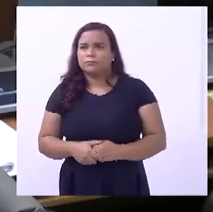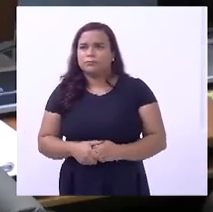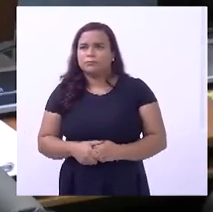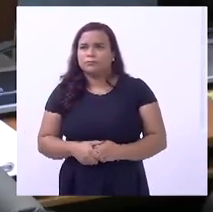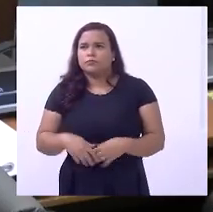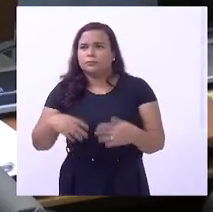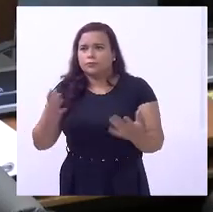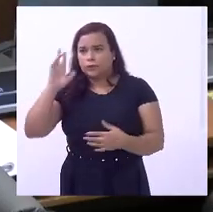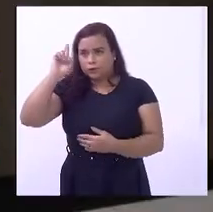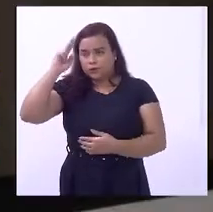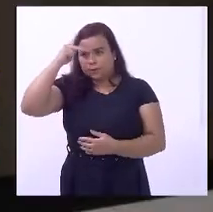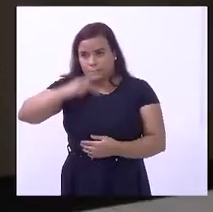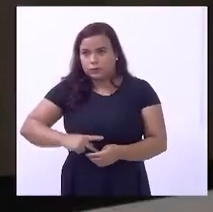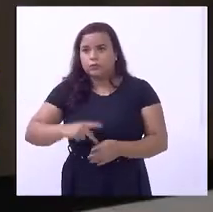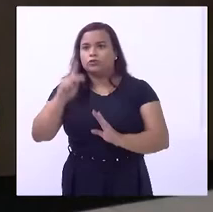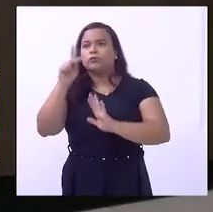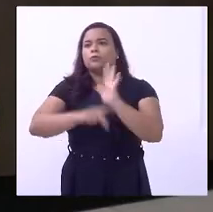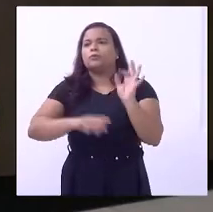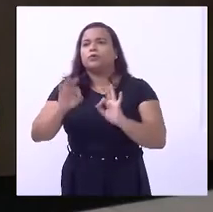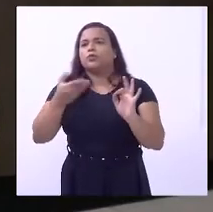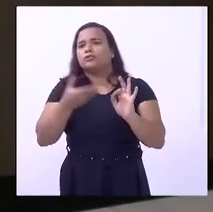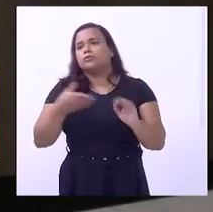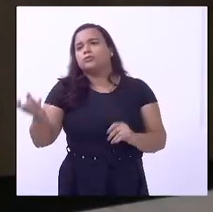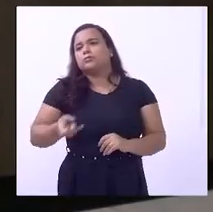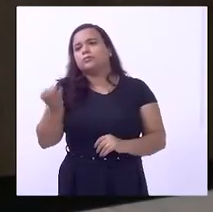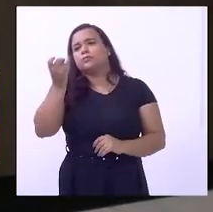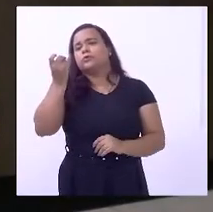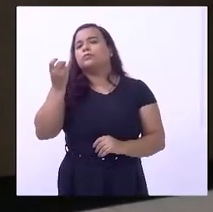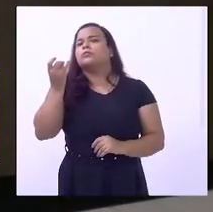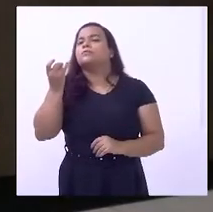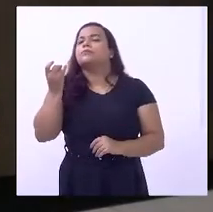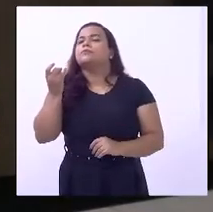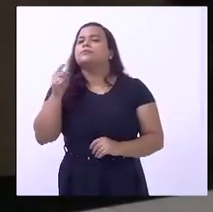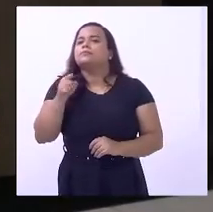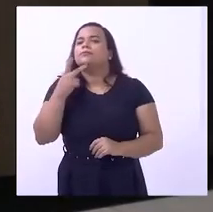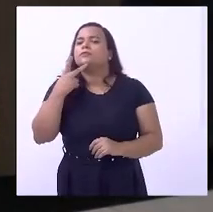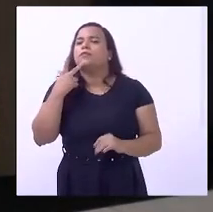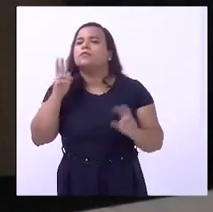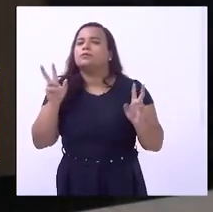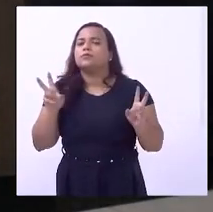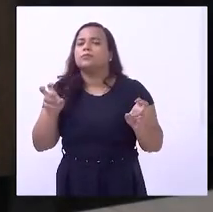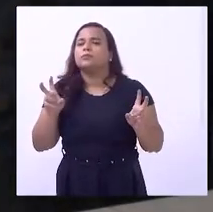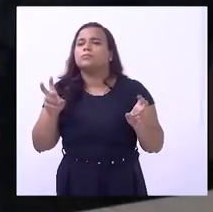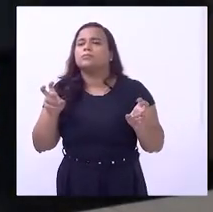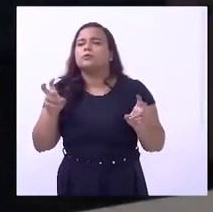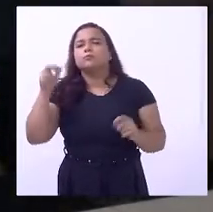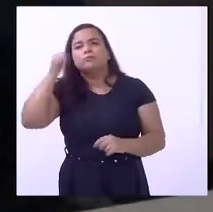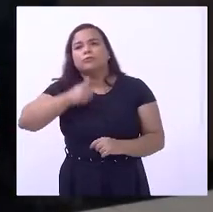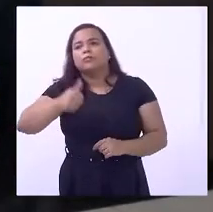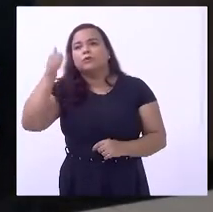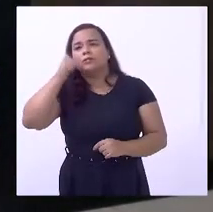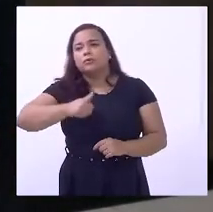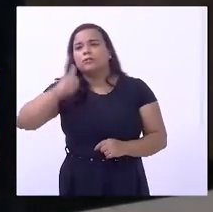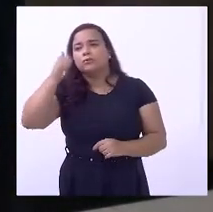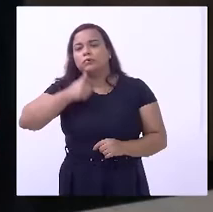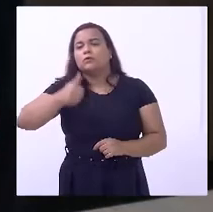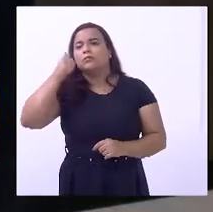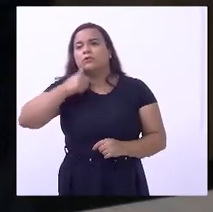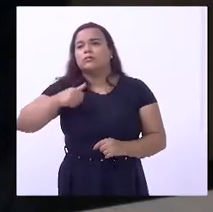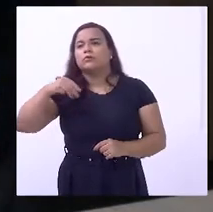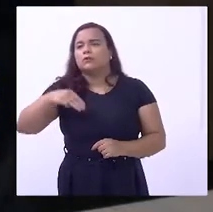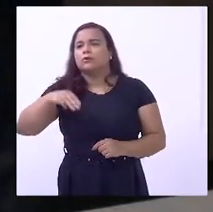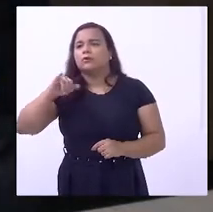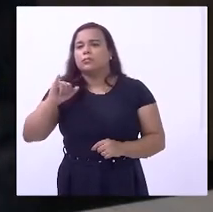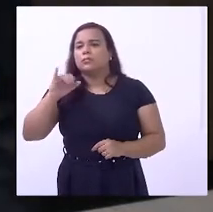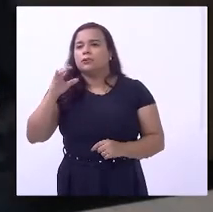Senhor presidente, um projeto super importante, ainda mais que trata de mulheres que são micro e